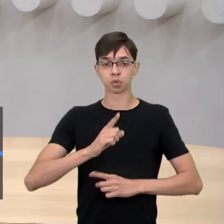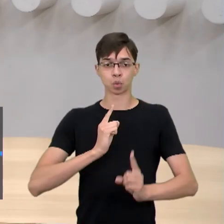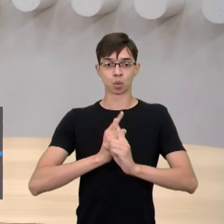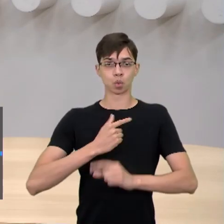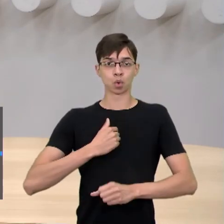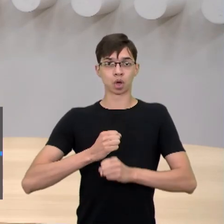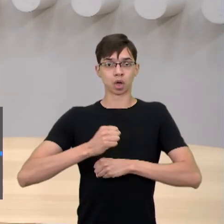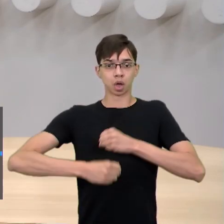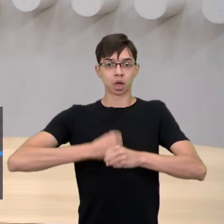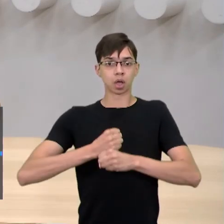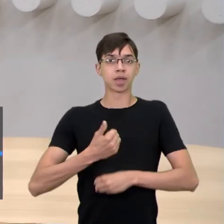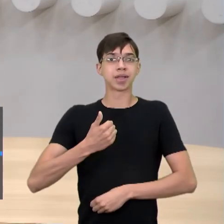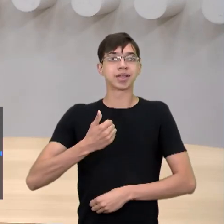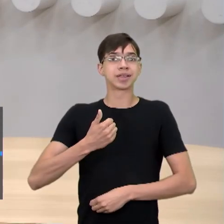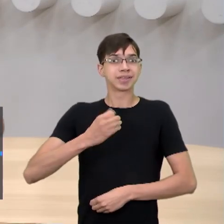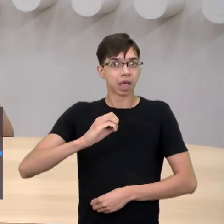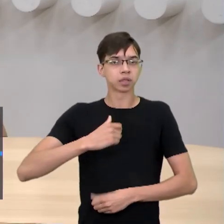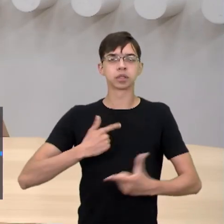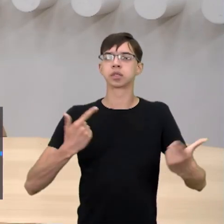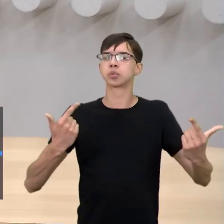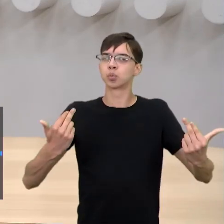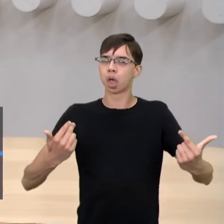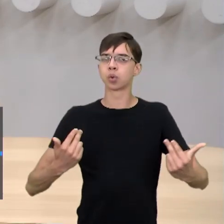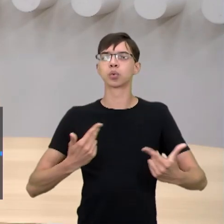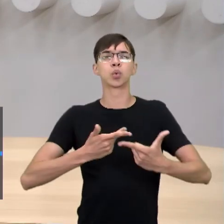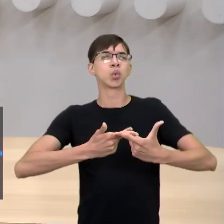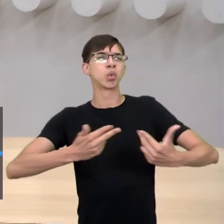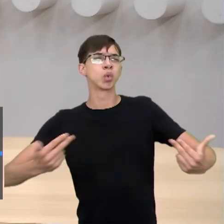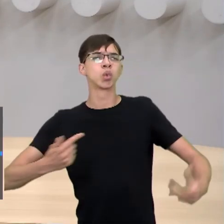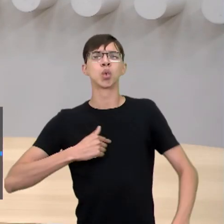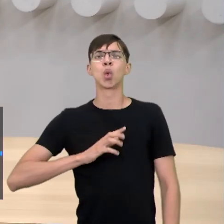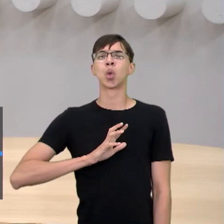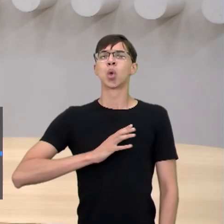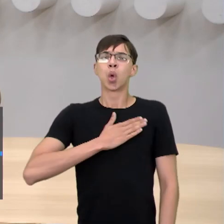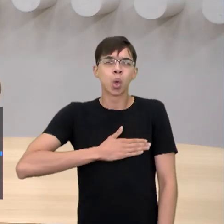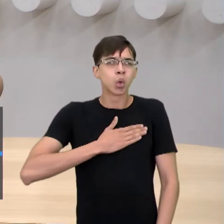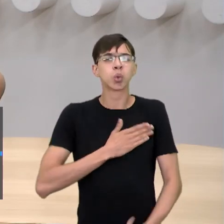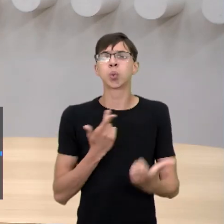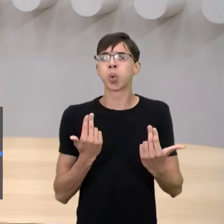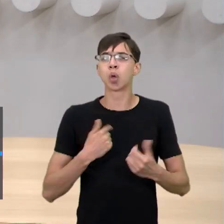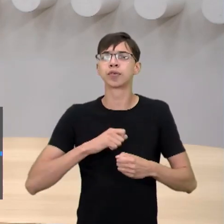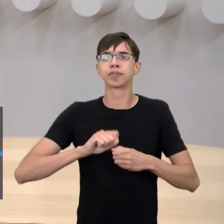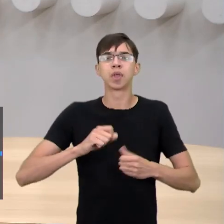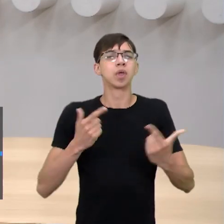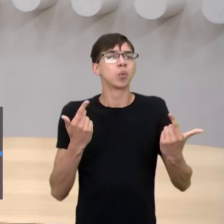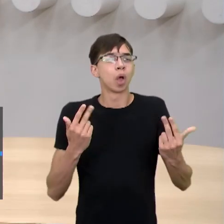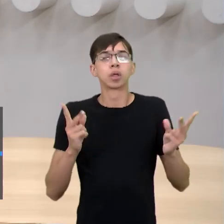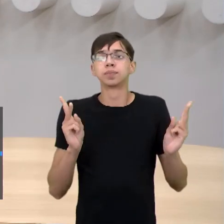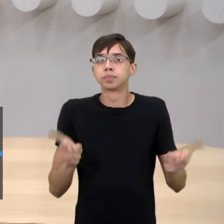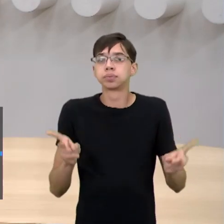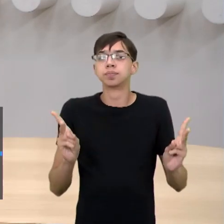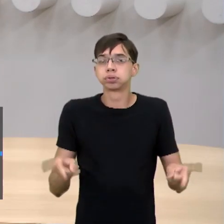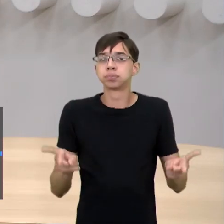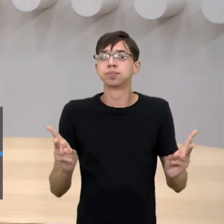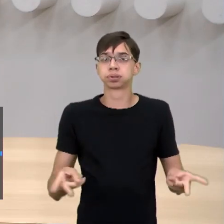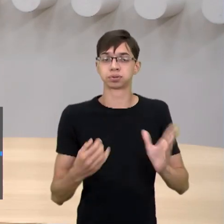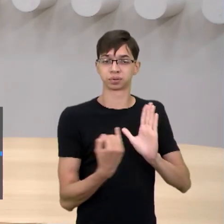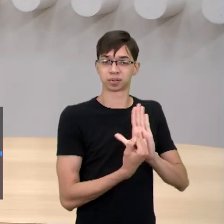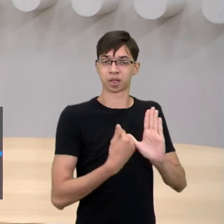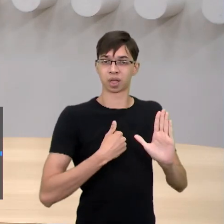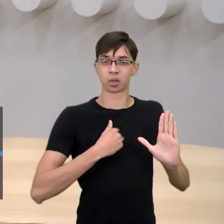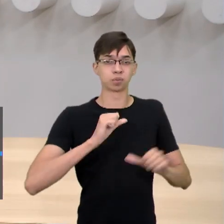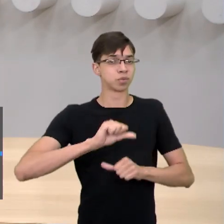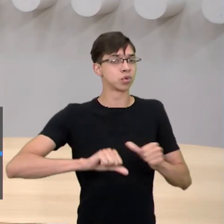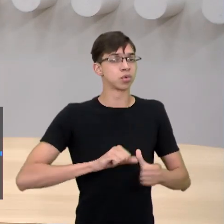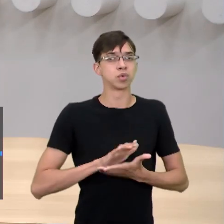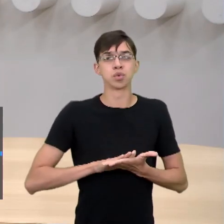eu vou ser a mesma pessoa, gostando das mesmas coisas, fazendo a mesma coisa, enfim, e eu não vou ter mudado. Porque normalmente